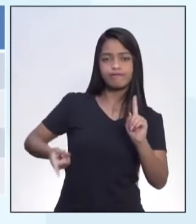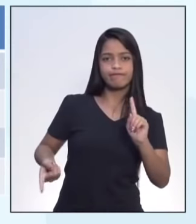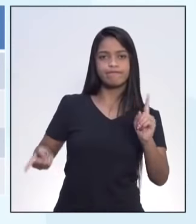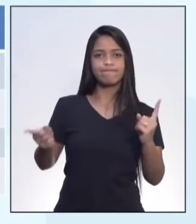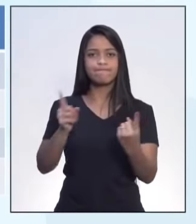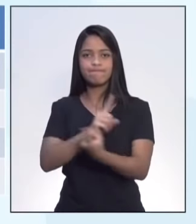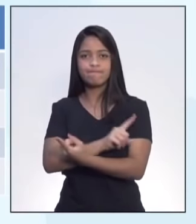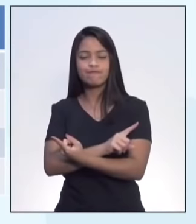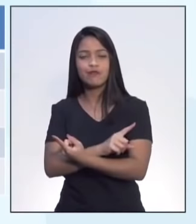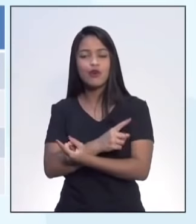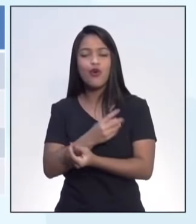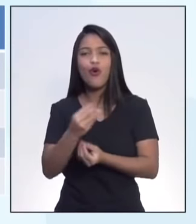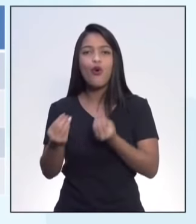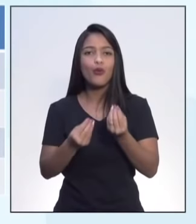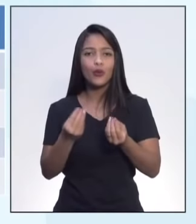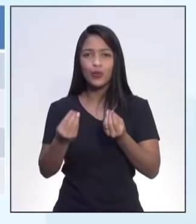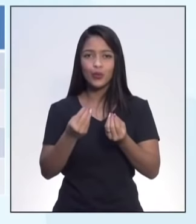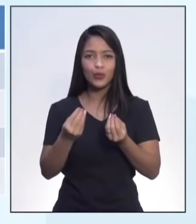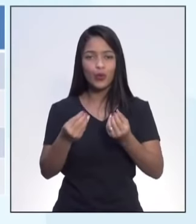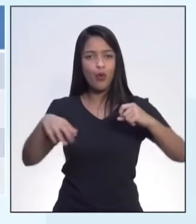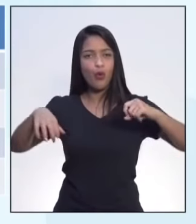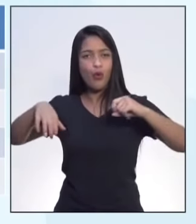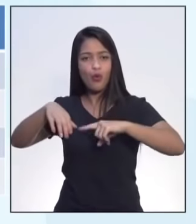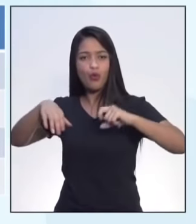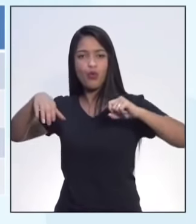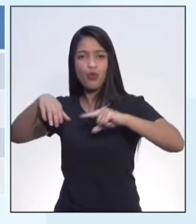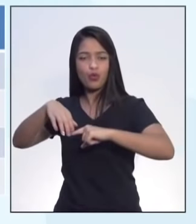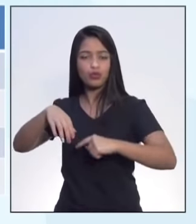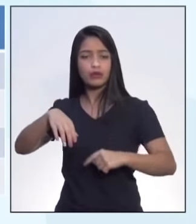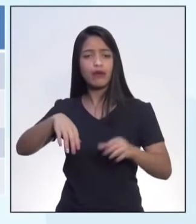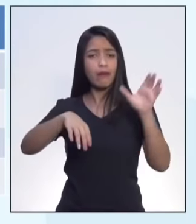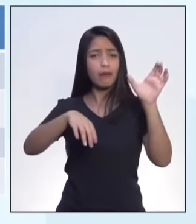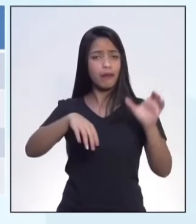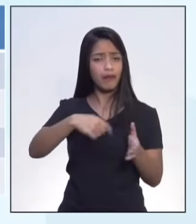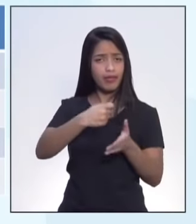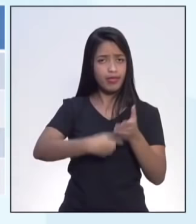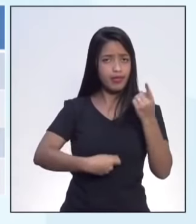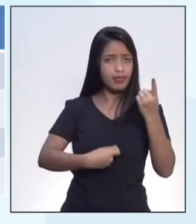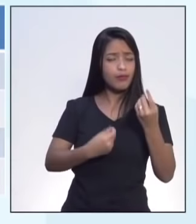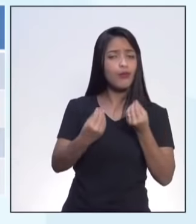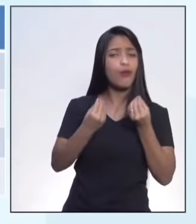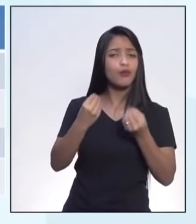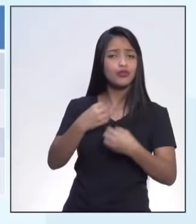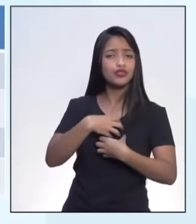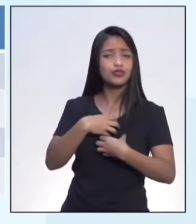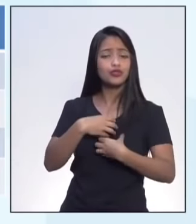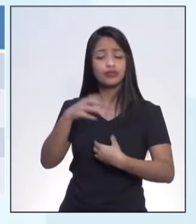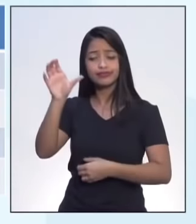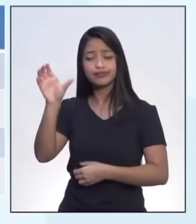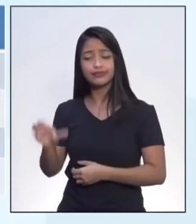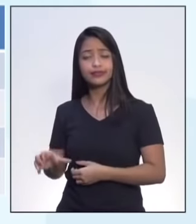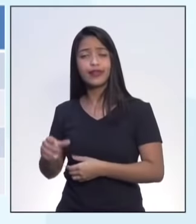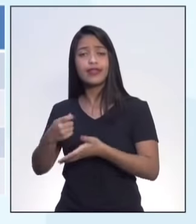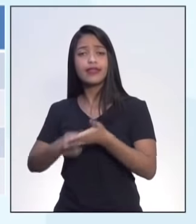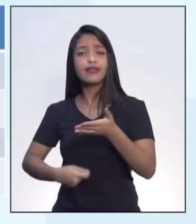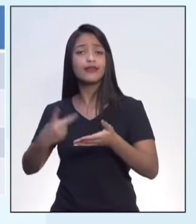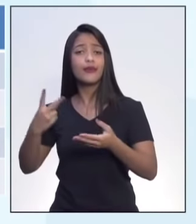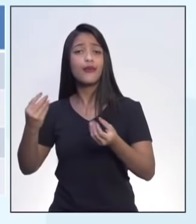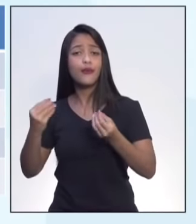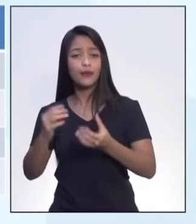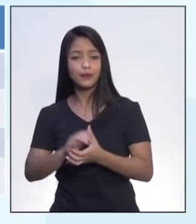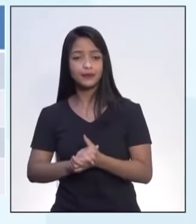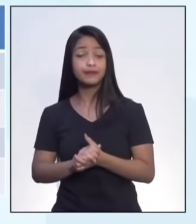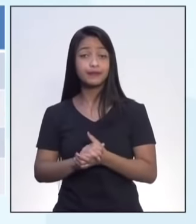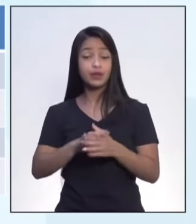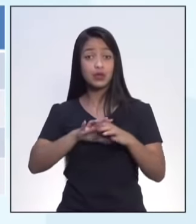foi retratada de alguma forma? E na reportagem? Na reportagem eu lembro que ele retratou de alguma forma. E a torcida?